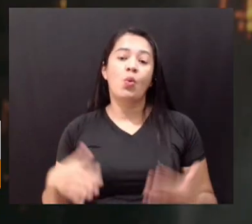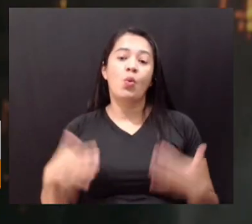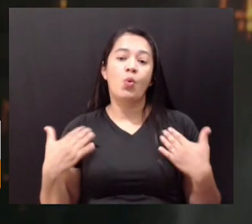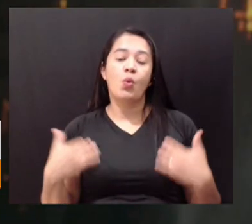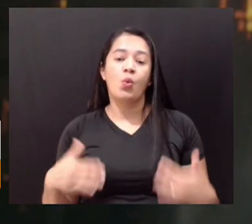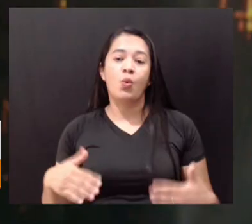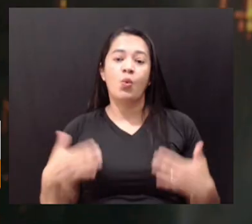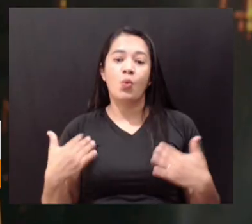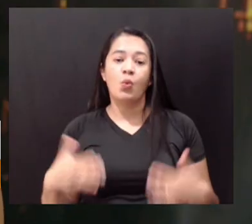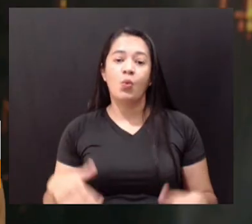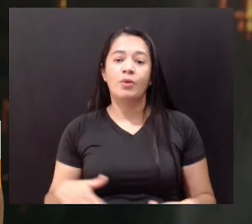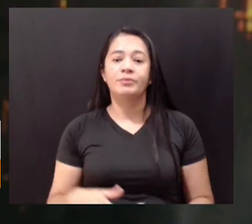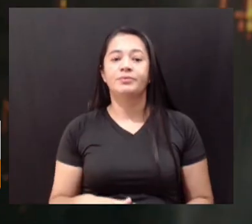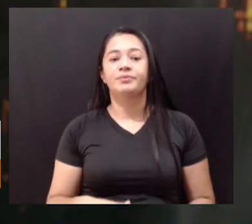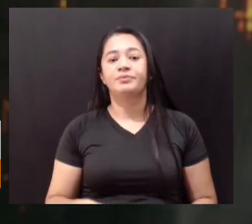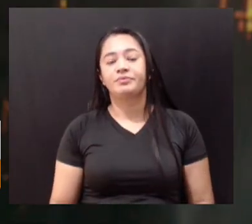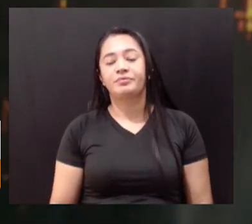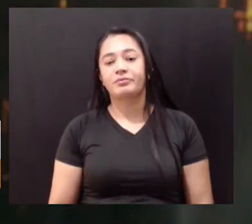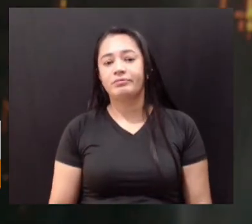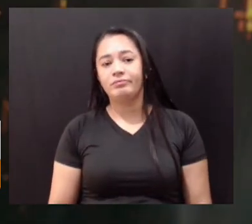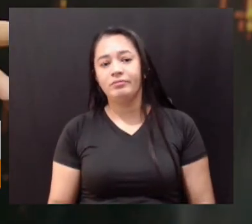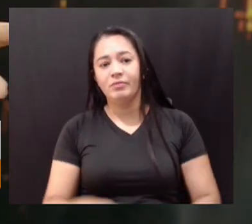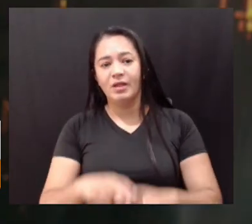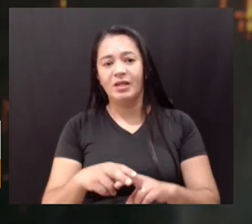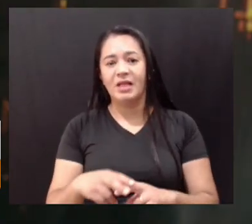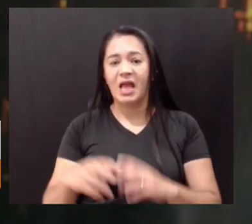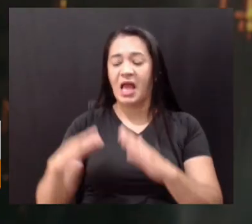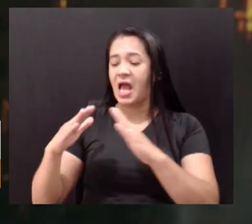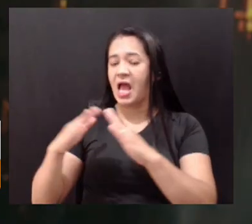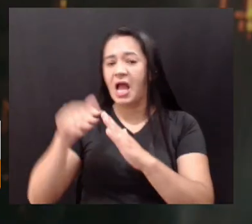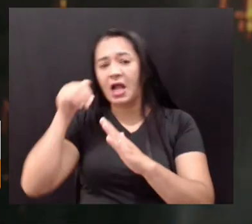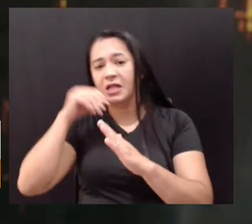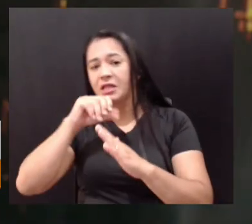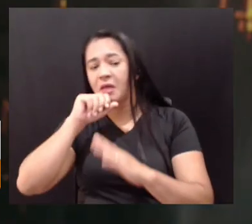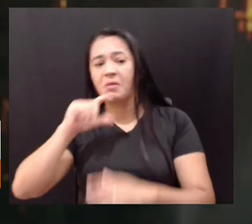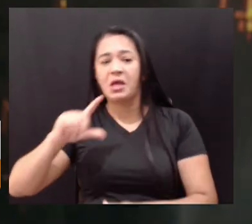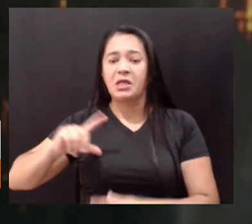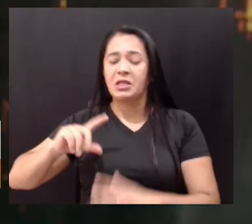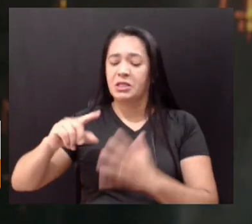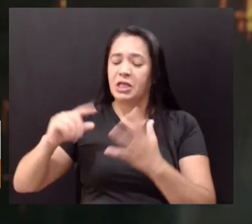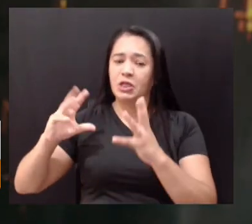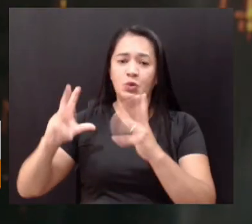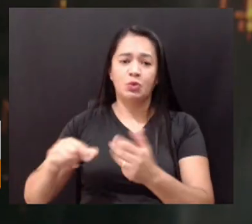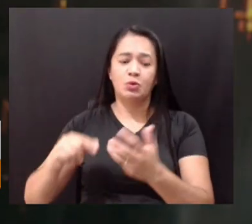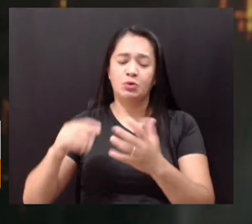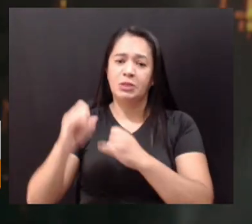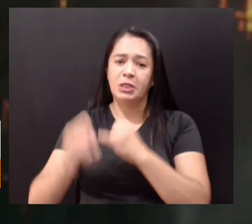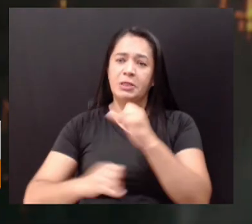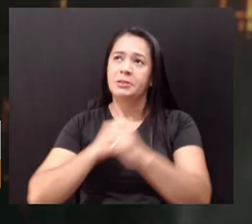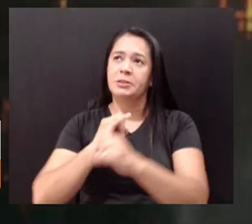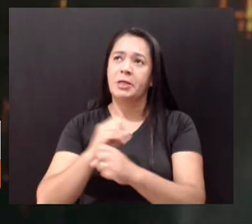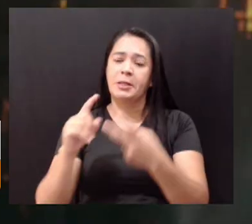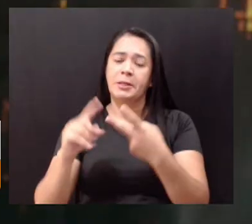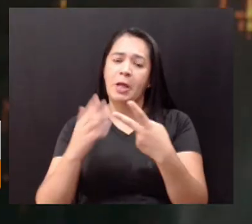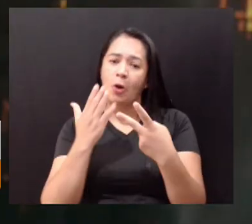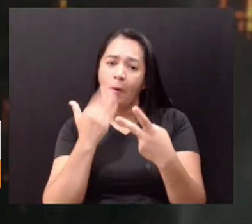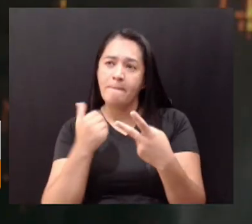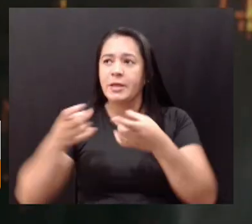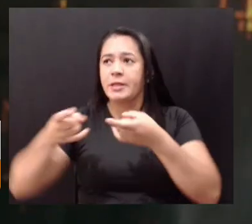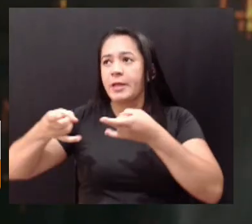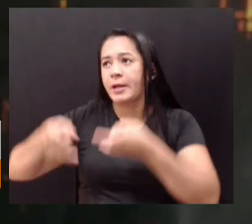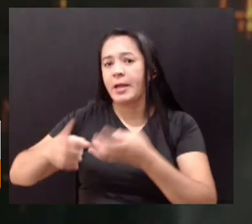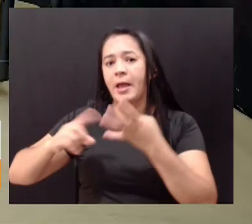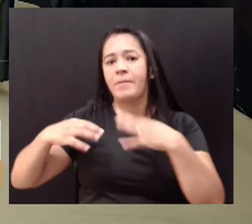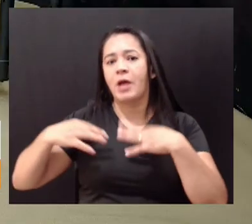do rapaz, que na casa da mãe tem tudo, entendeu? Tem internet, tem comida, tem cama, tem roupa lavada. Por que eu vou